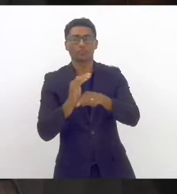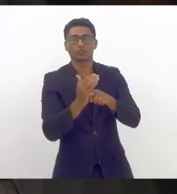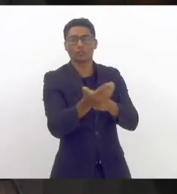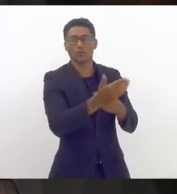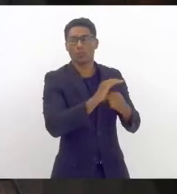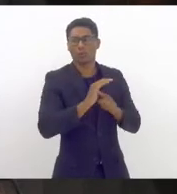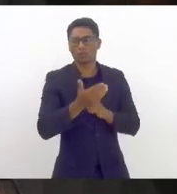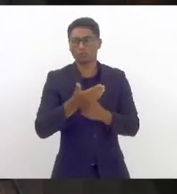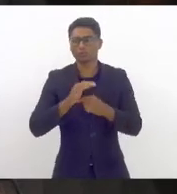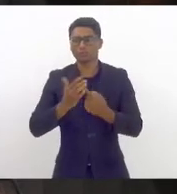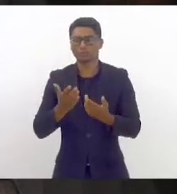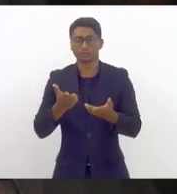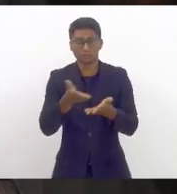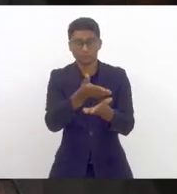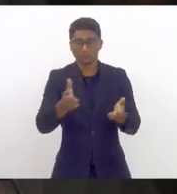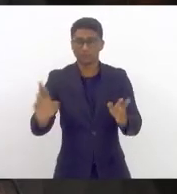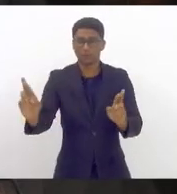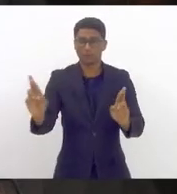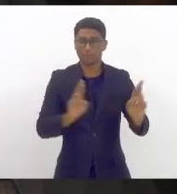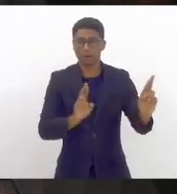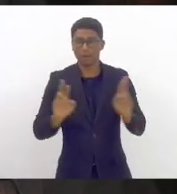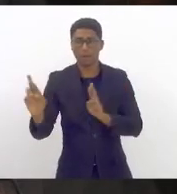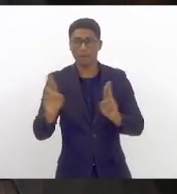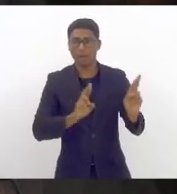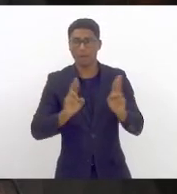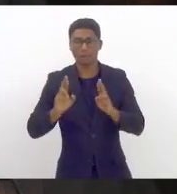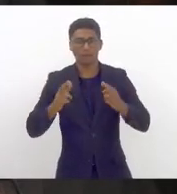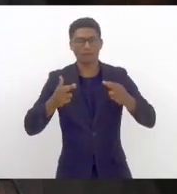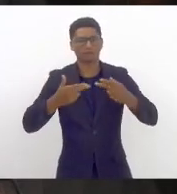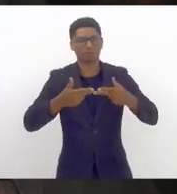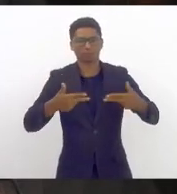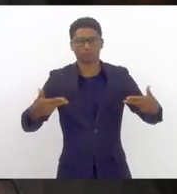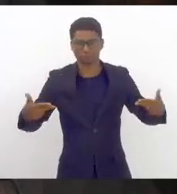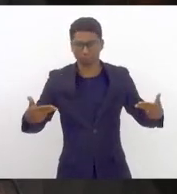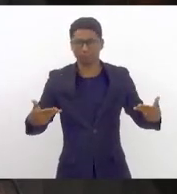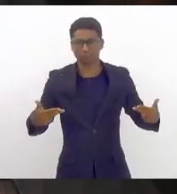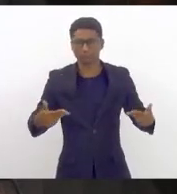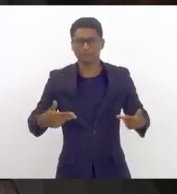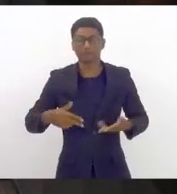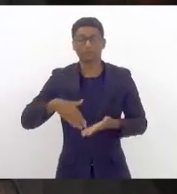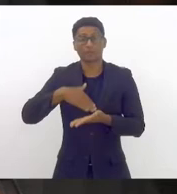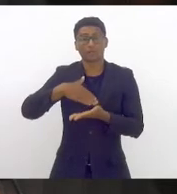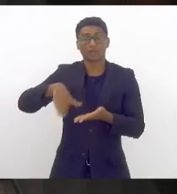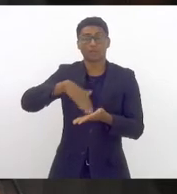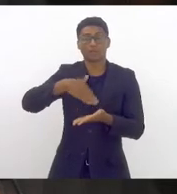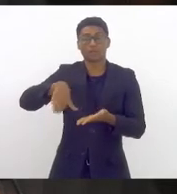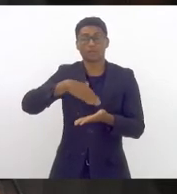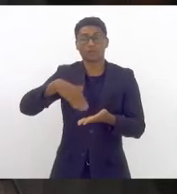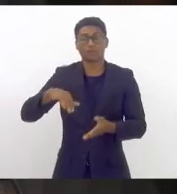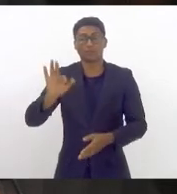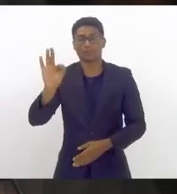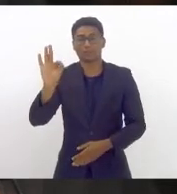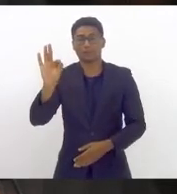das prontas respostas dos ofícios a secretaria de fazenda